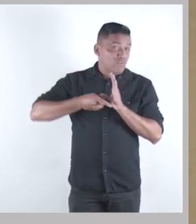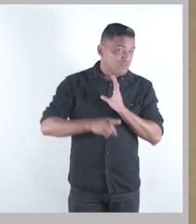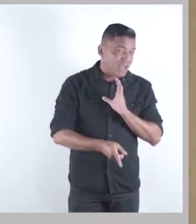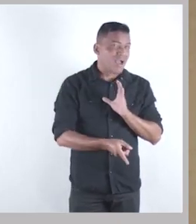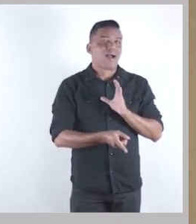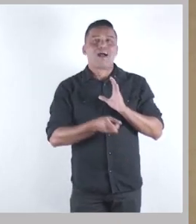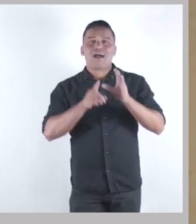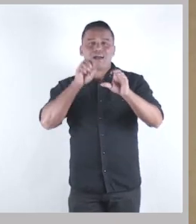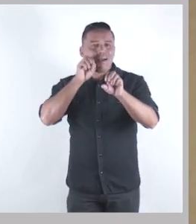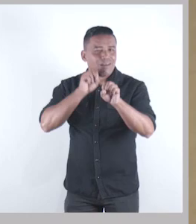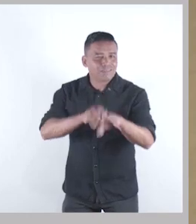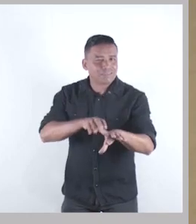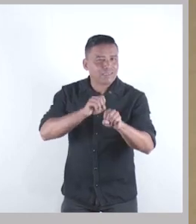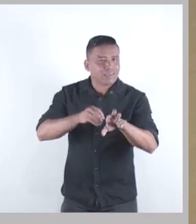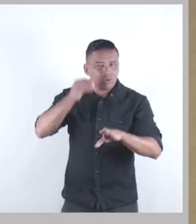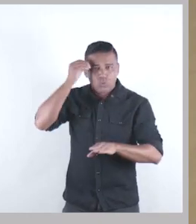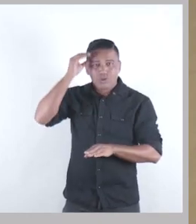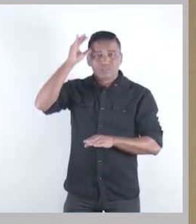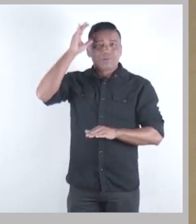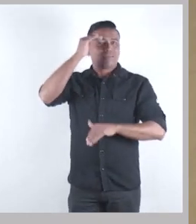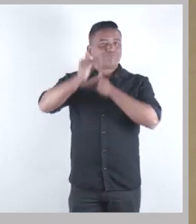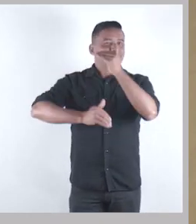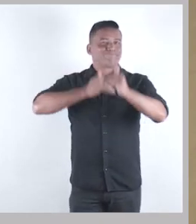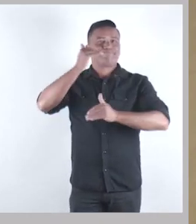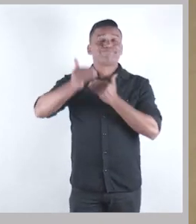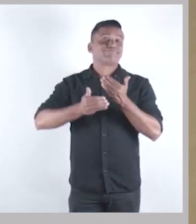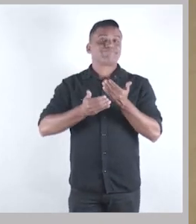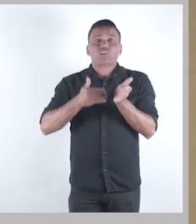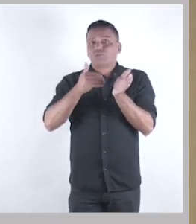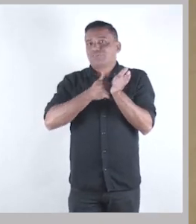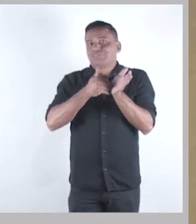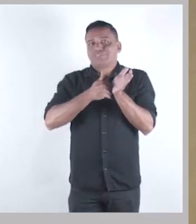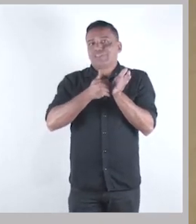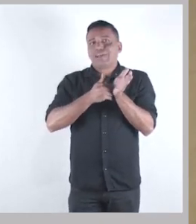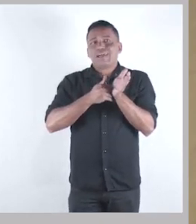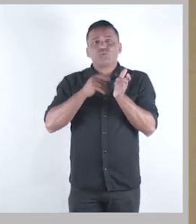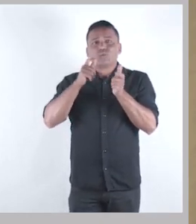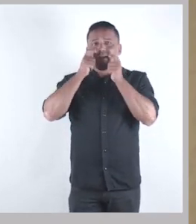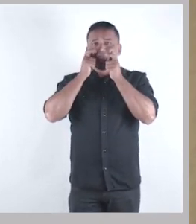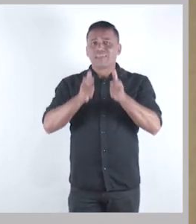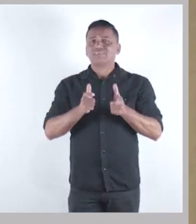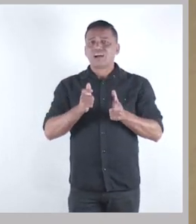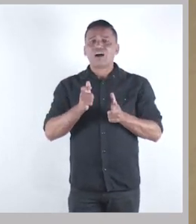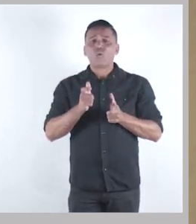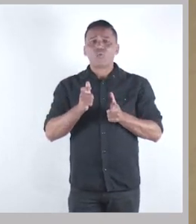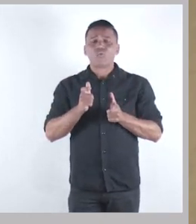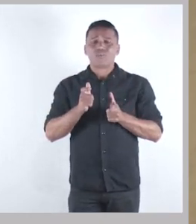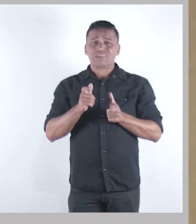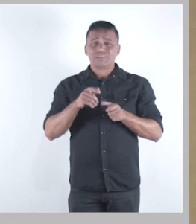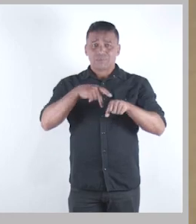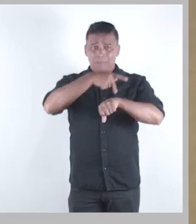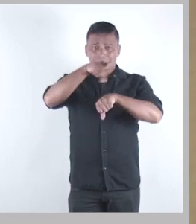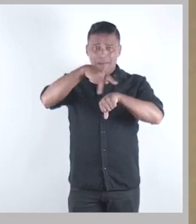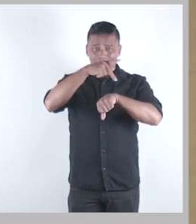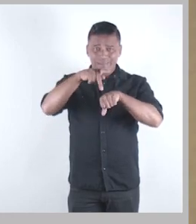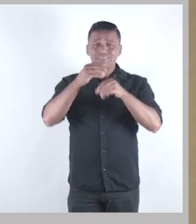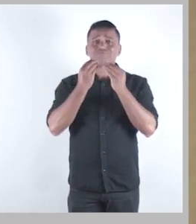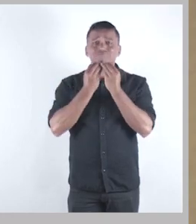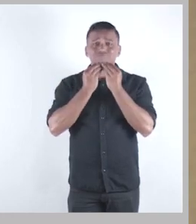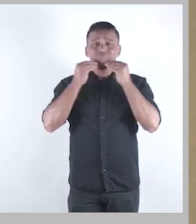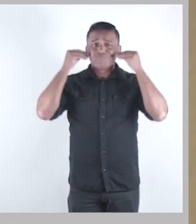Eu costumo dizer, e não é segredo para ninguém, quem está atento sabe disso, Moçambique é rico em termos de